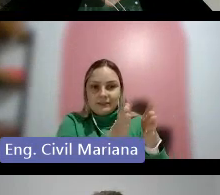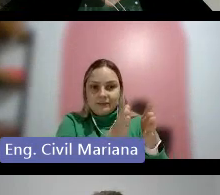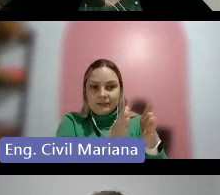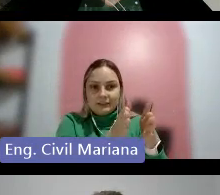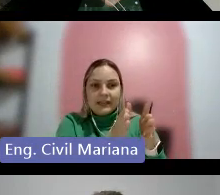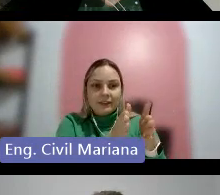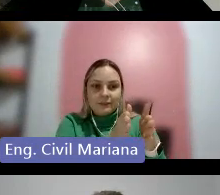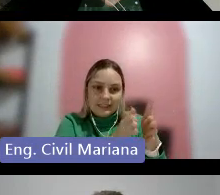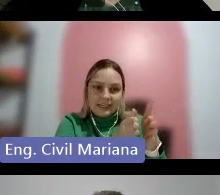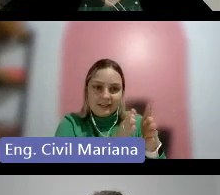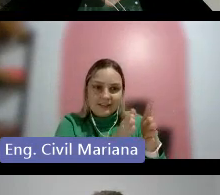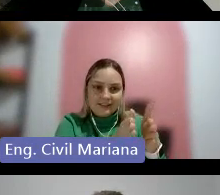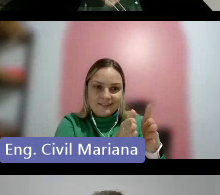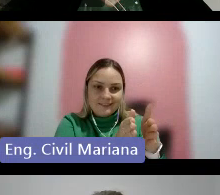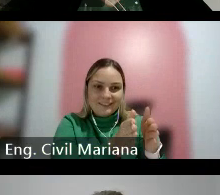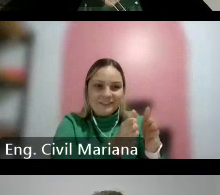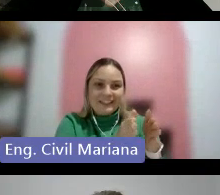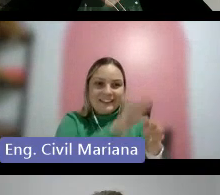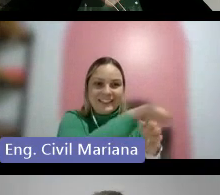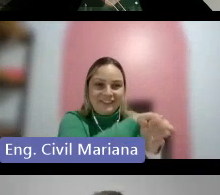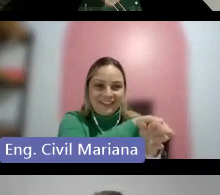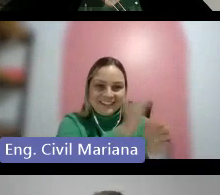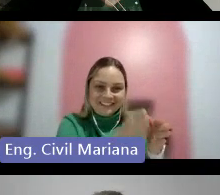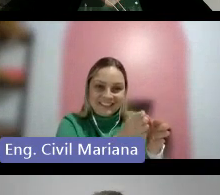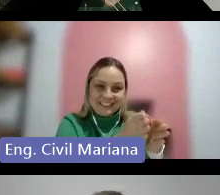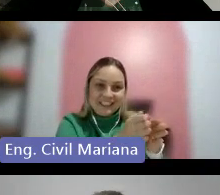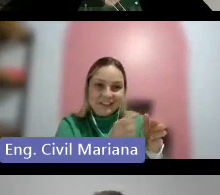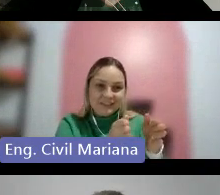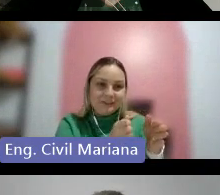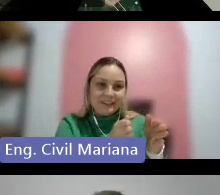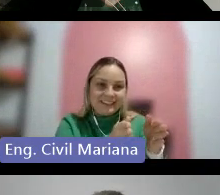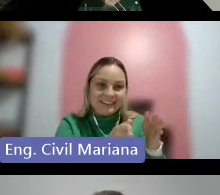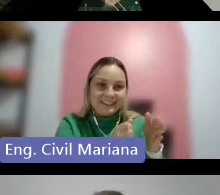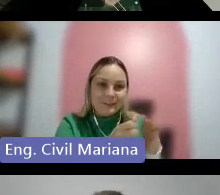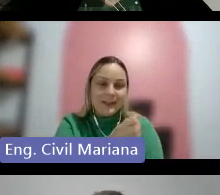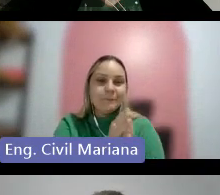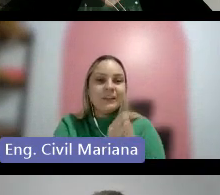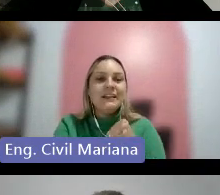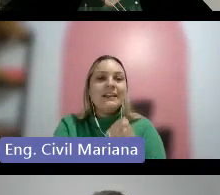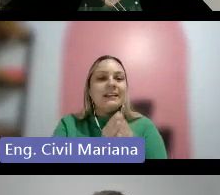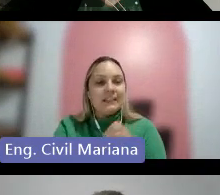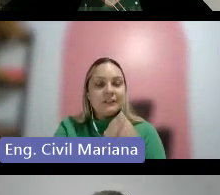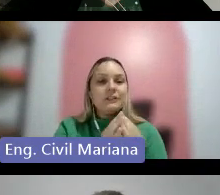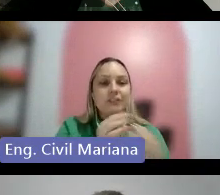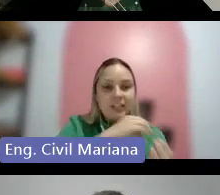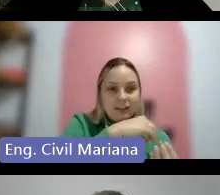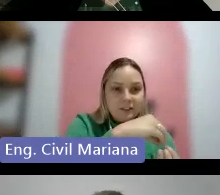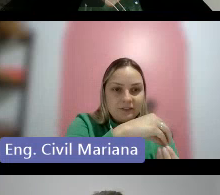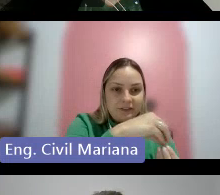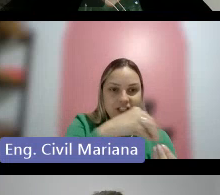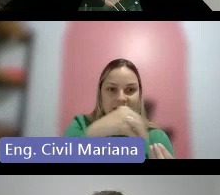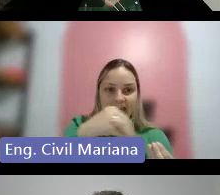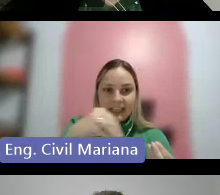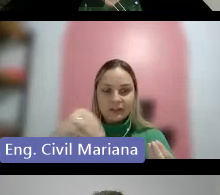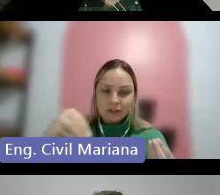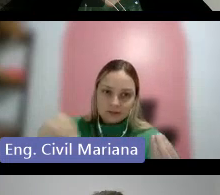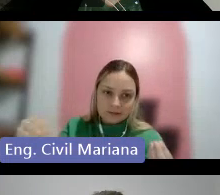ela não estava encostada no final da edificação, ela já tinha se movimentado também. Então, eu sugeri que